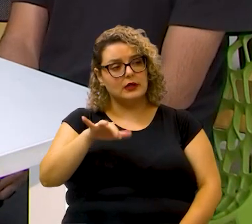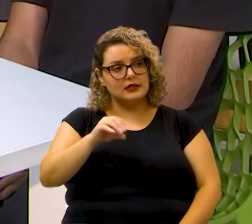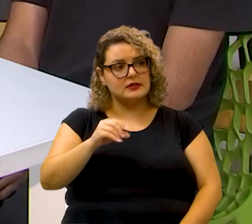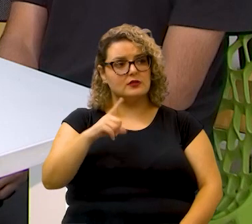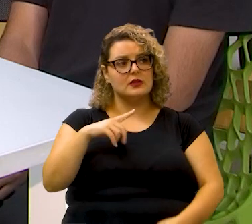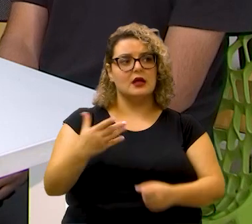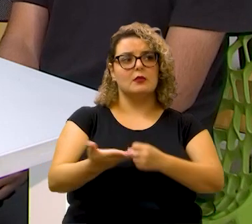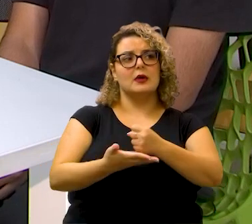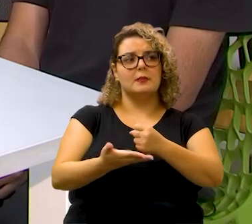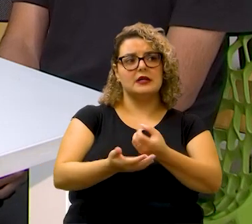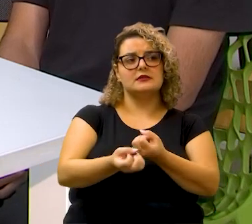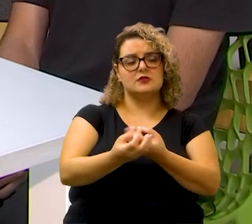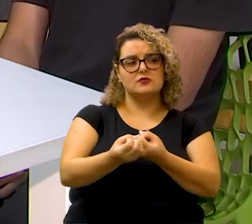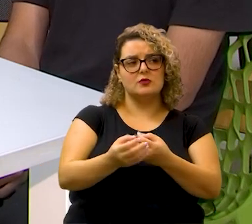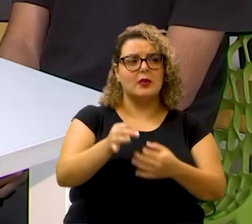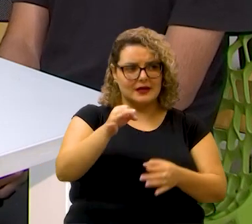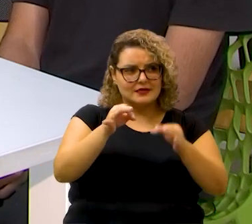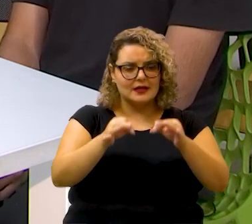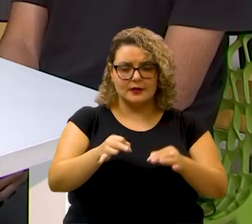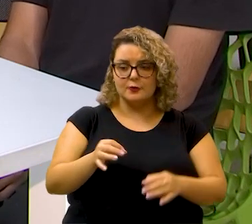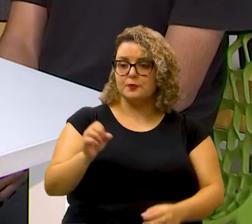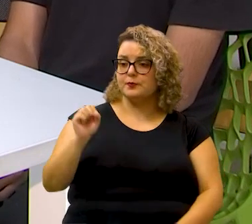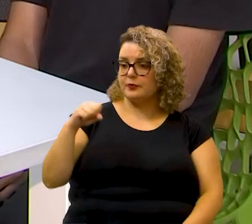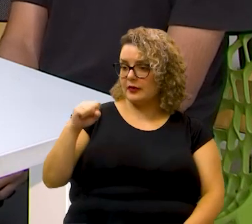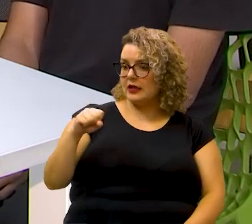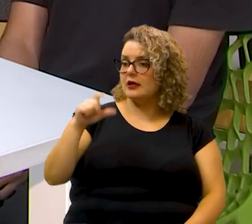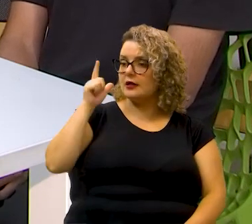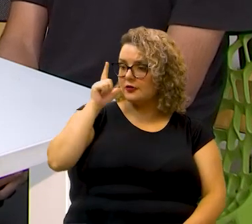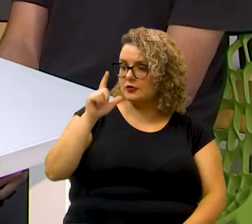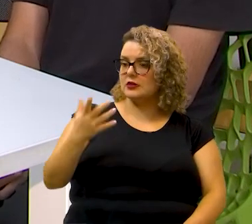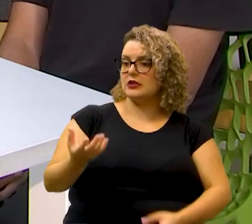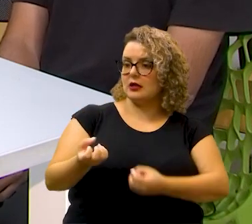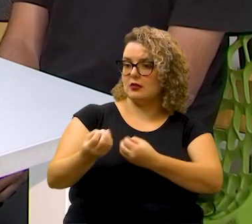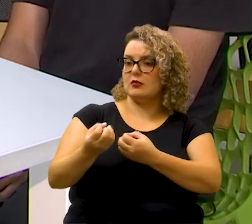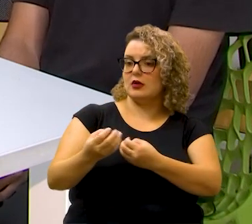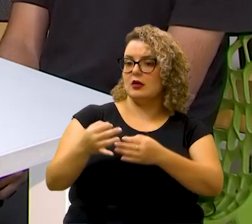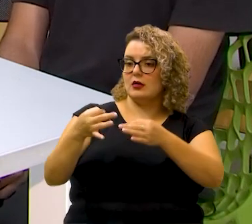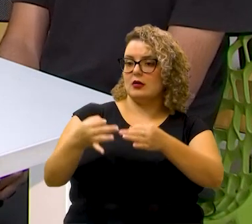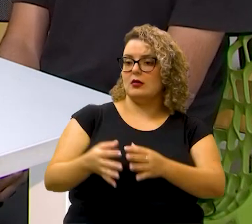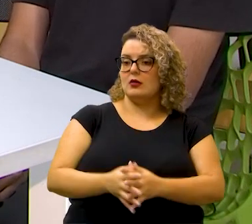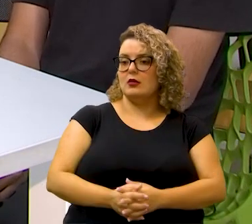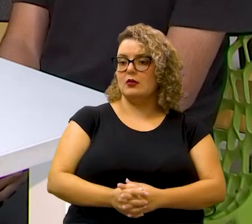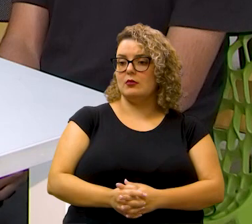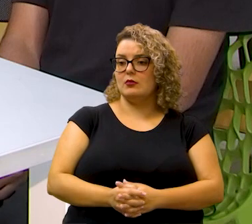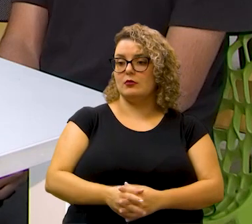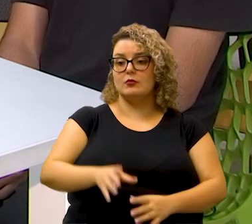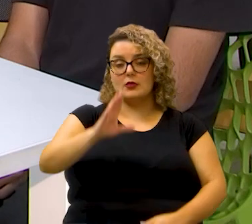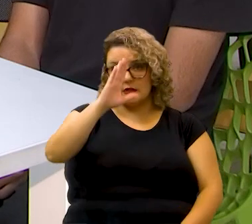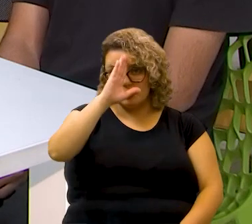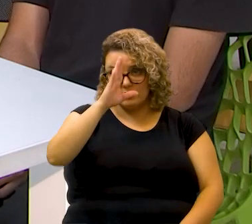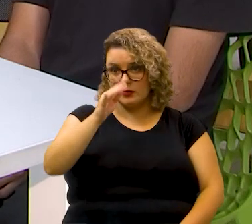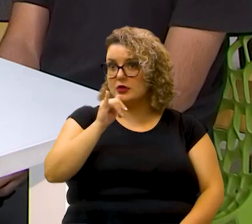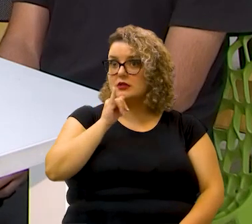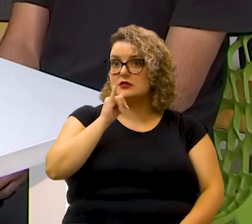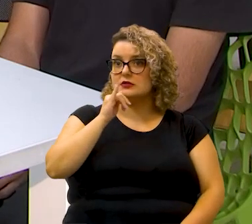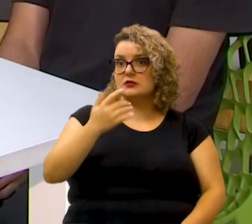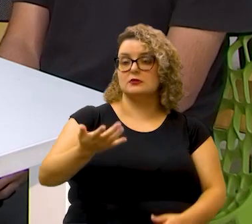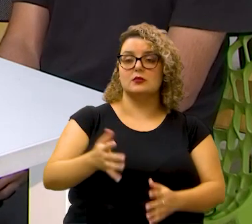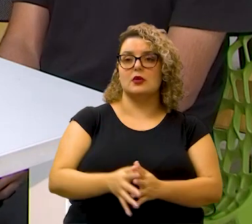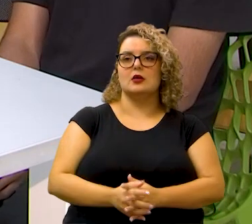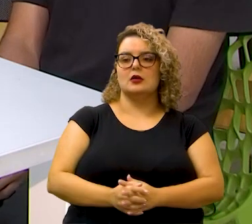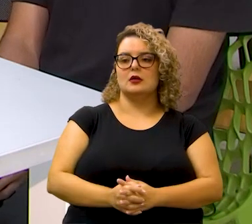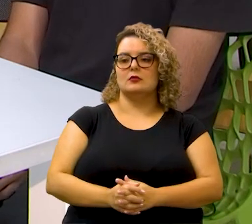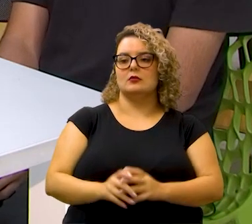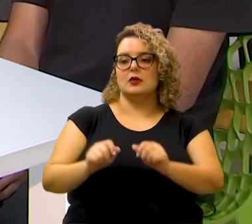possível ter uma base de dados mais precisa? Sim, a gente consegue ter uma base de dados mais precisa. Principalmente em questão de, por